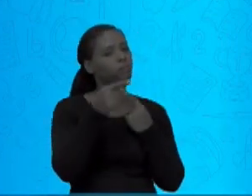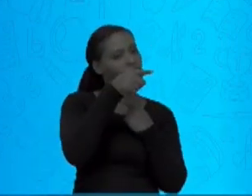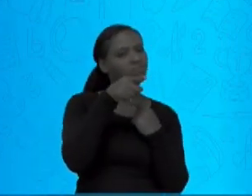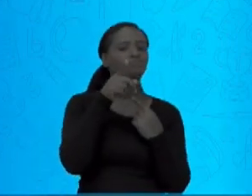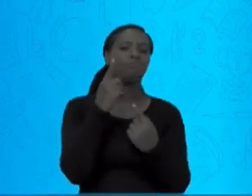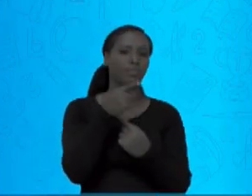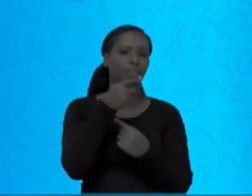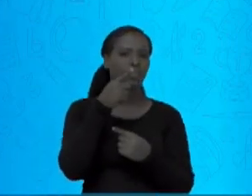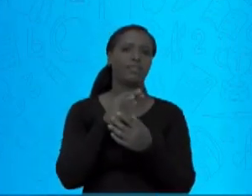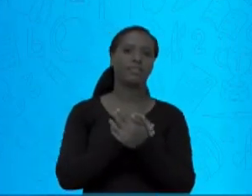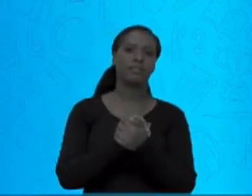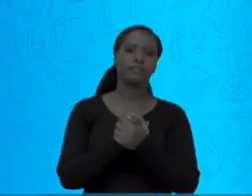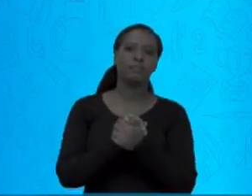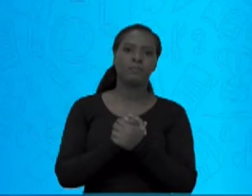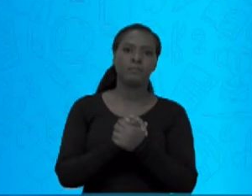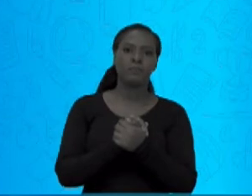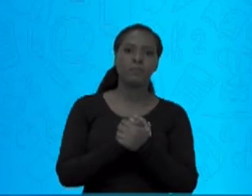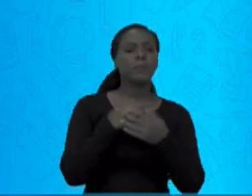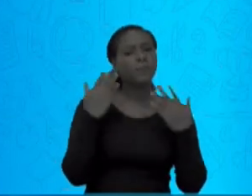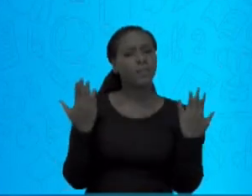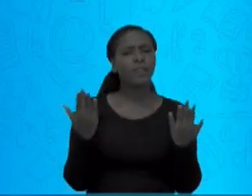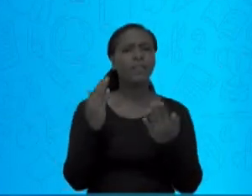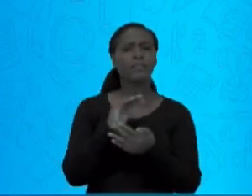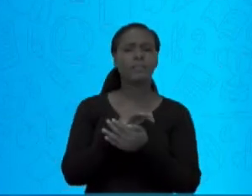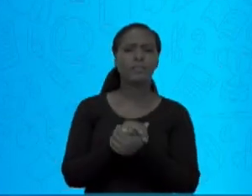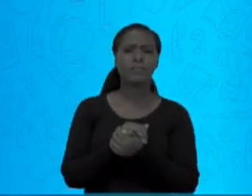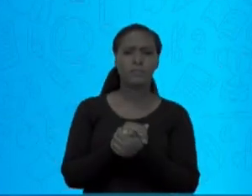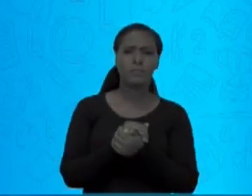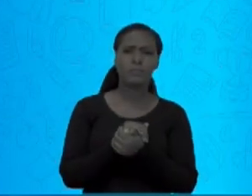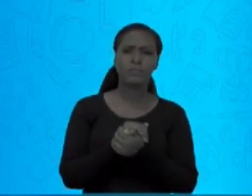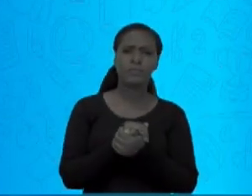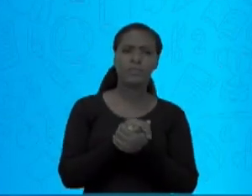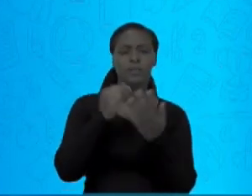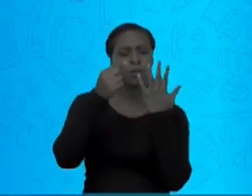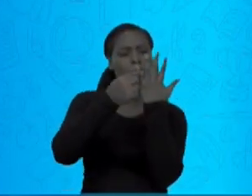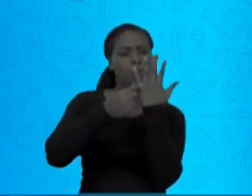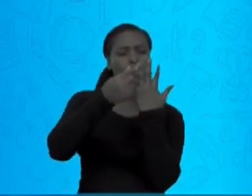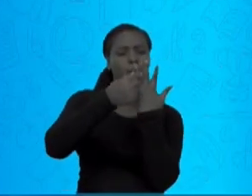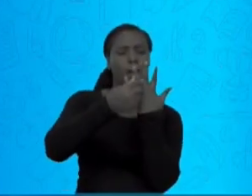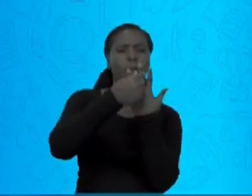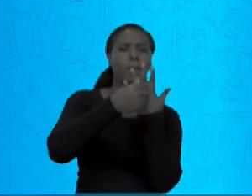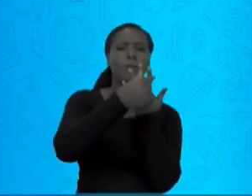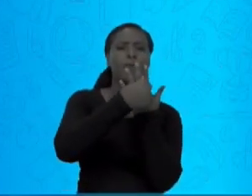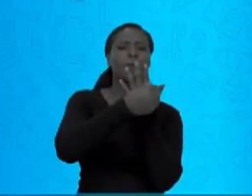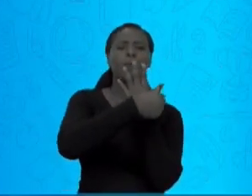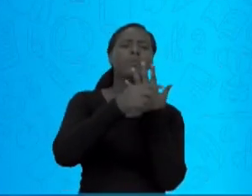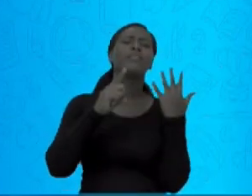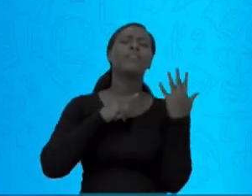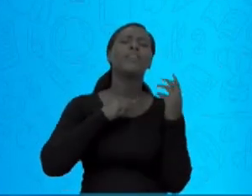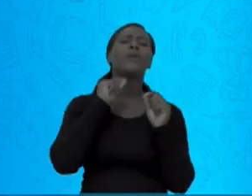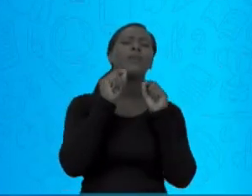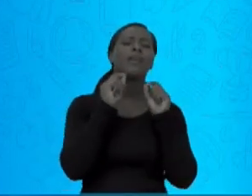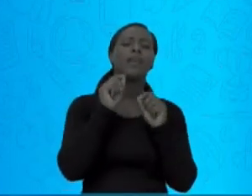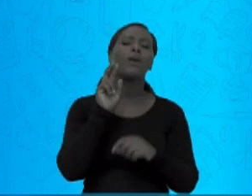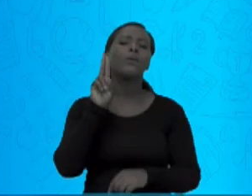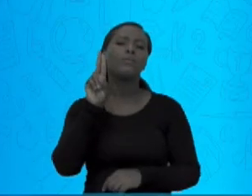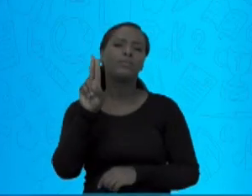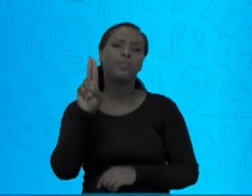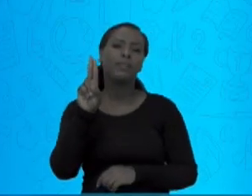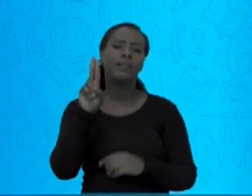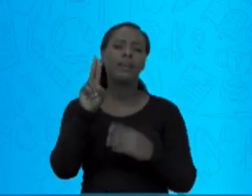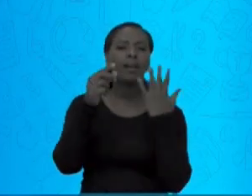aqui. O ábaco, nós temos, ó, unidade, dezena,